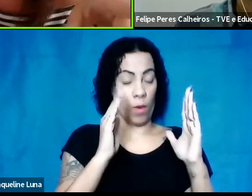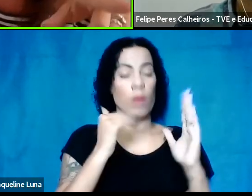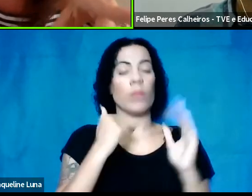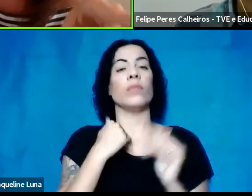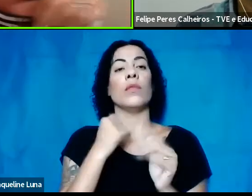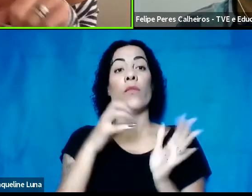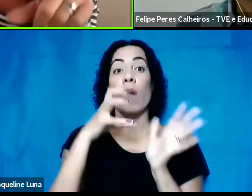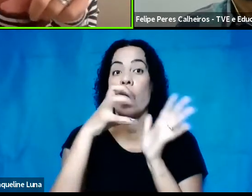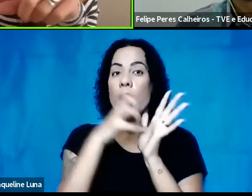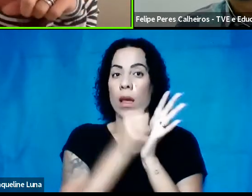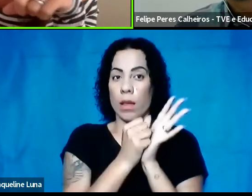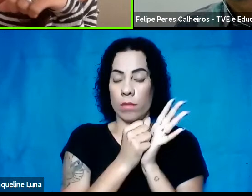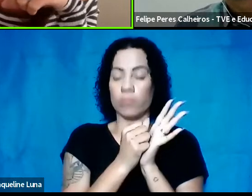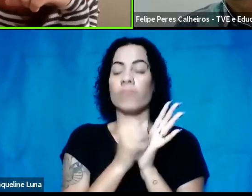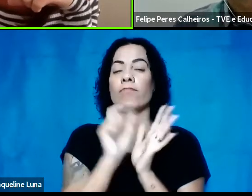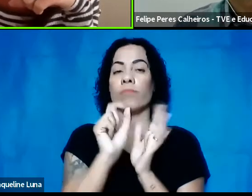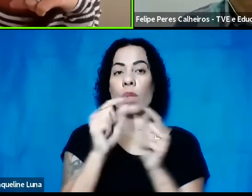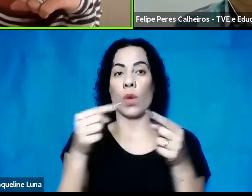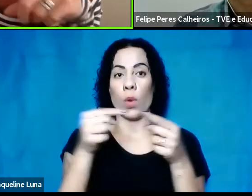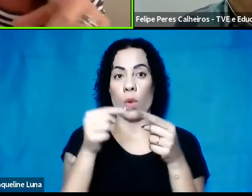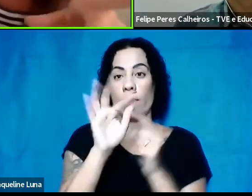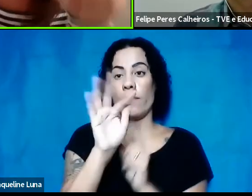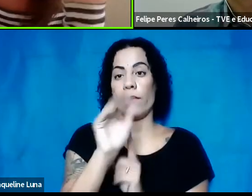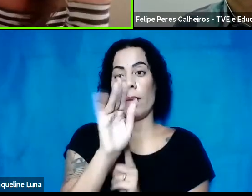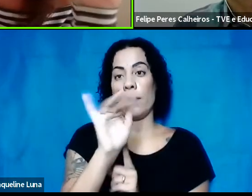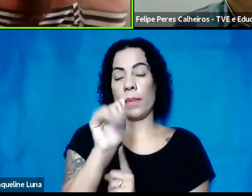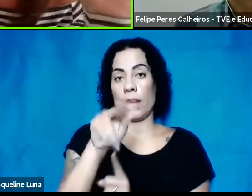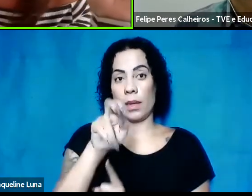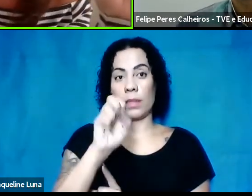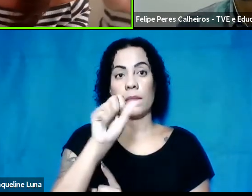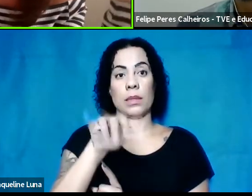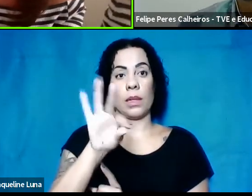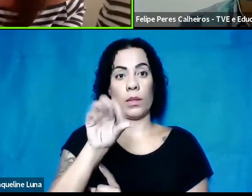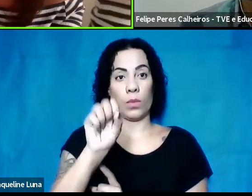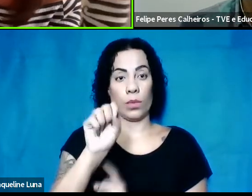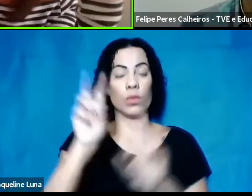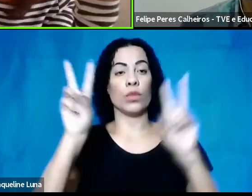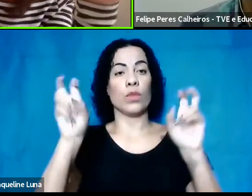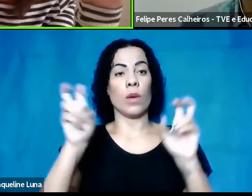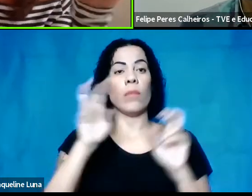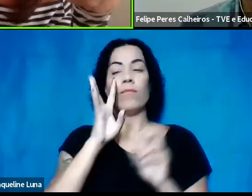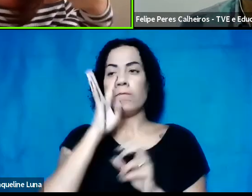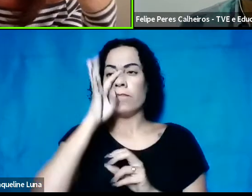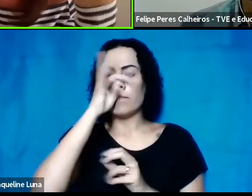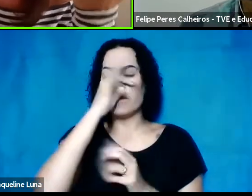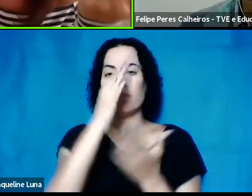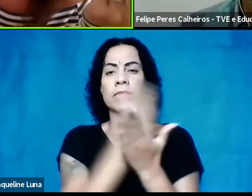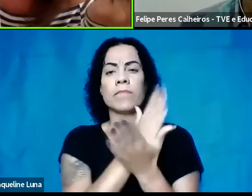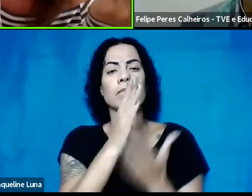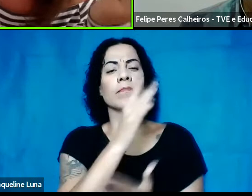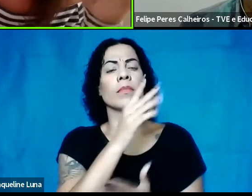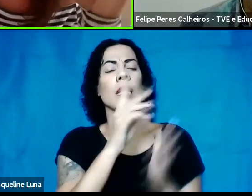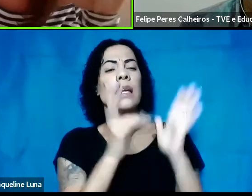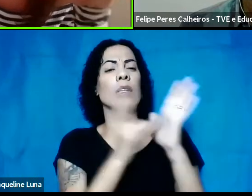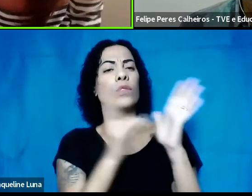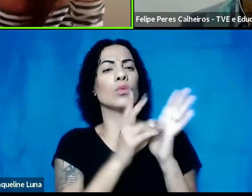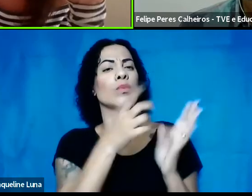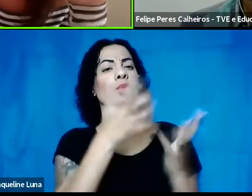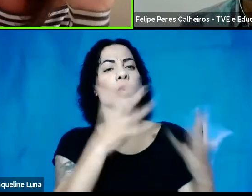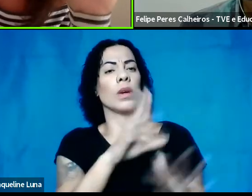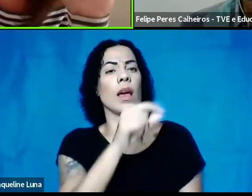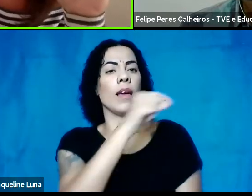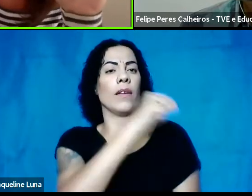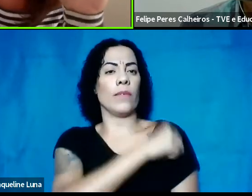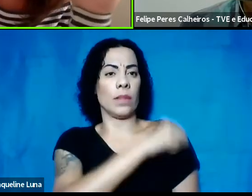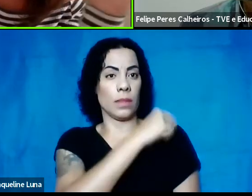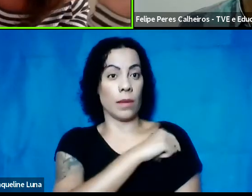muito pertinente de Fabiane Santos sobre a resistência à vacinação entre indígenas. Ela destaca a questão do contexto do